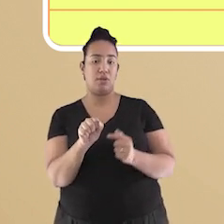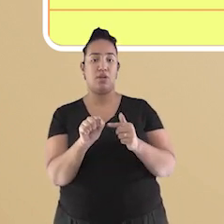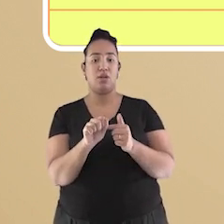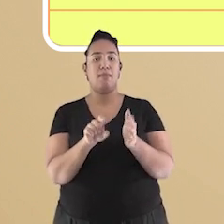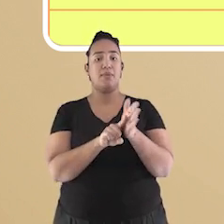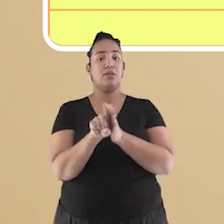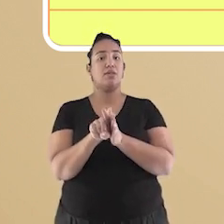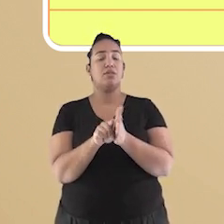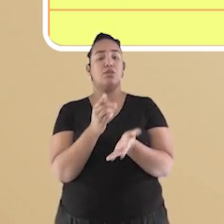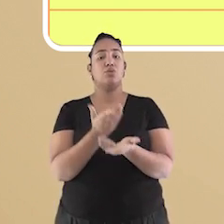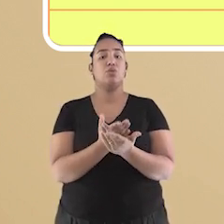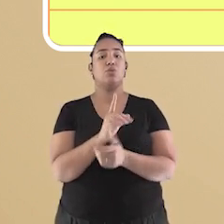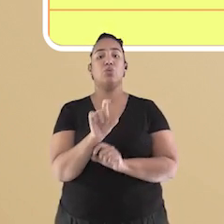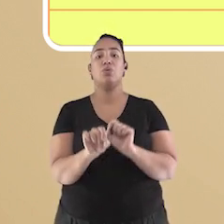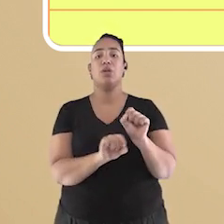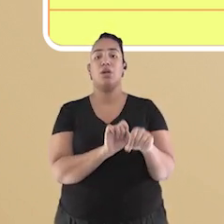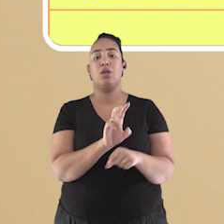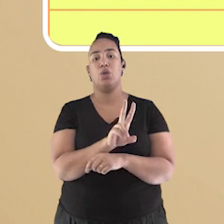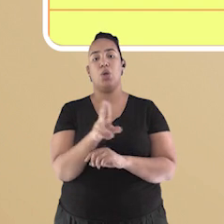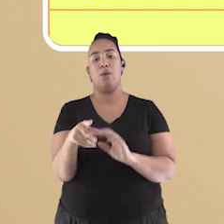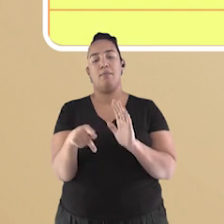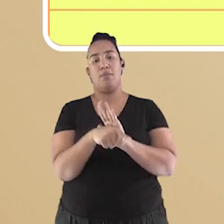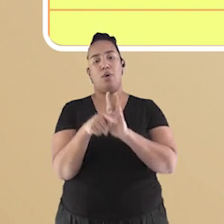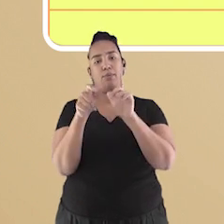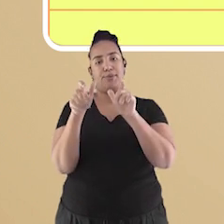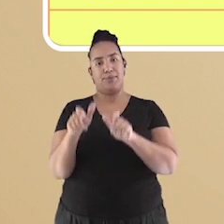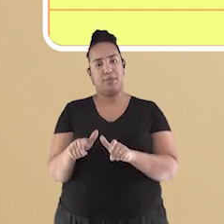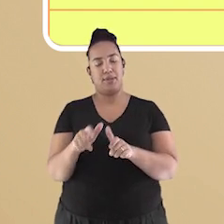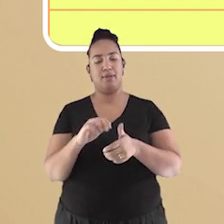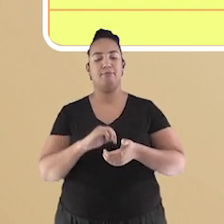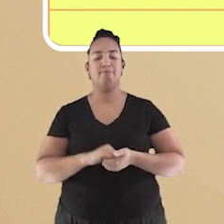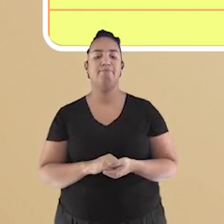topônimos, que são os nomes próprios dos lugares.